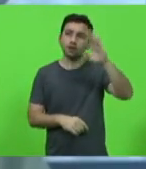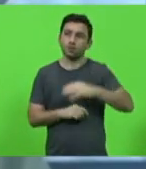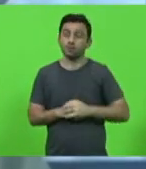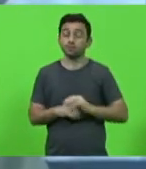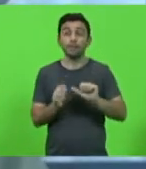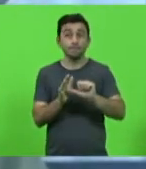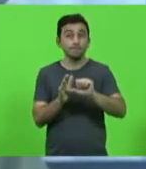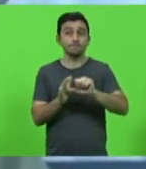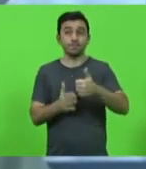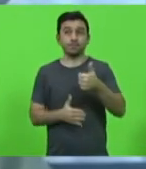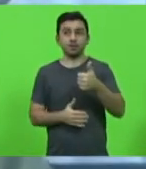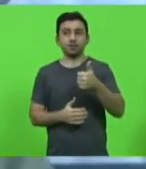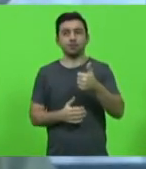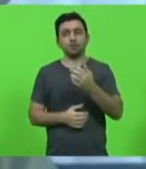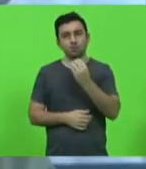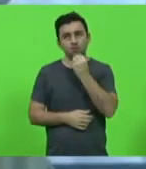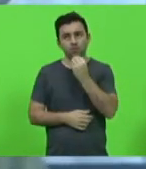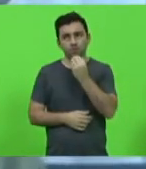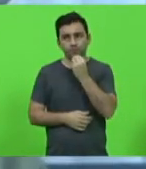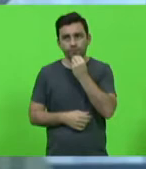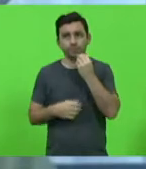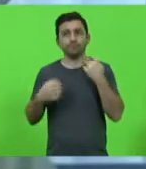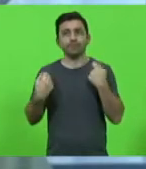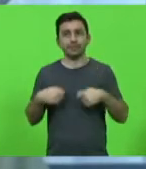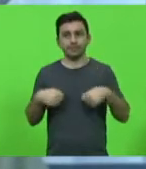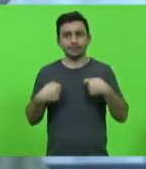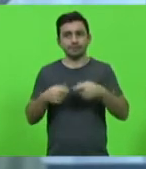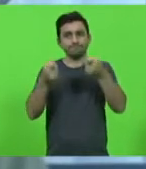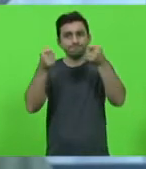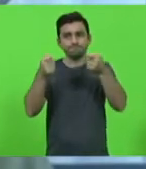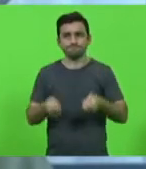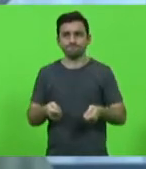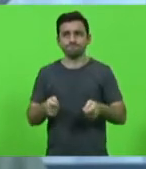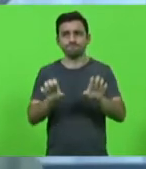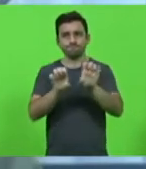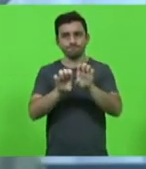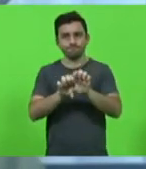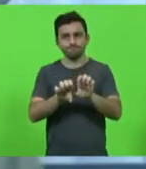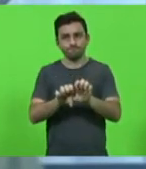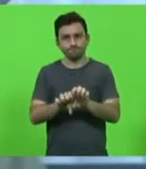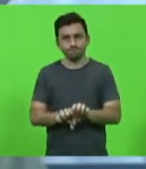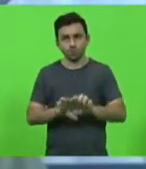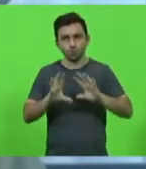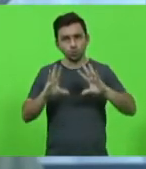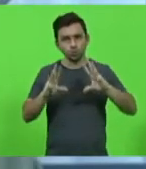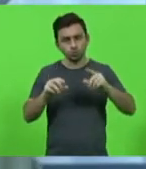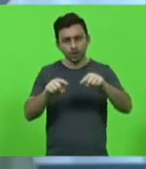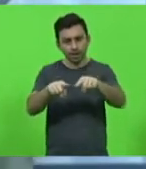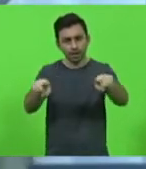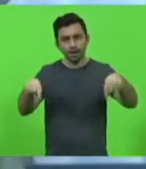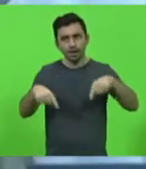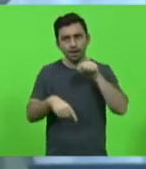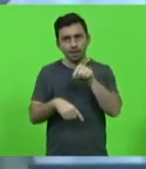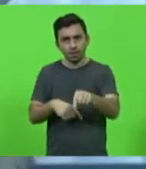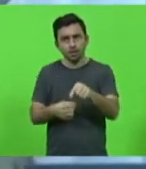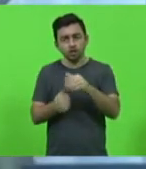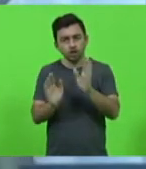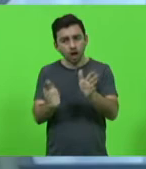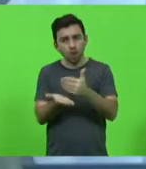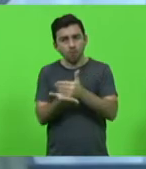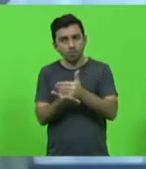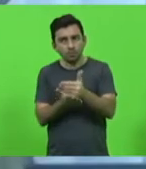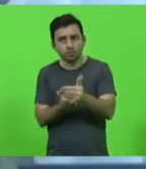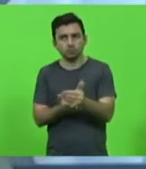lugar, obviamente, que é consolidar, estruturar todo o observatório que está em andamento. Então,